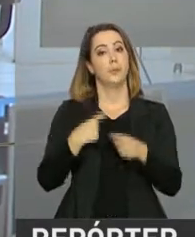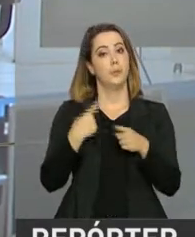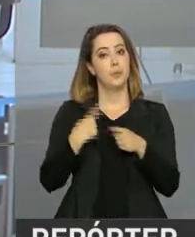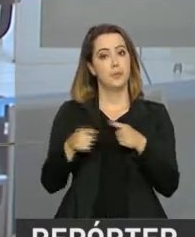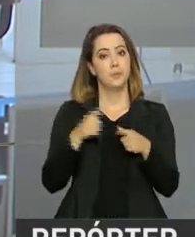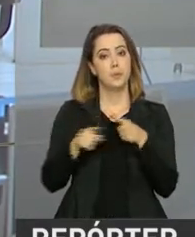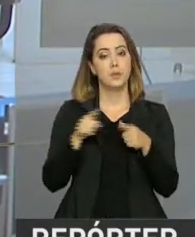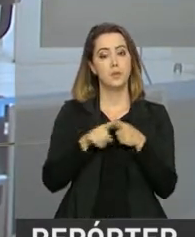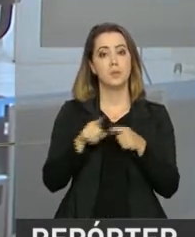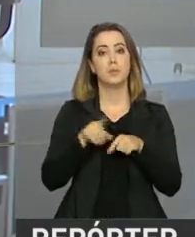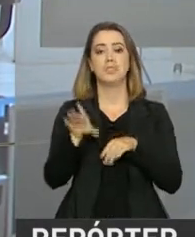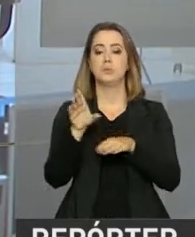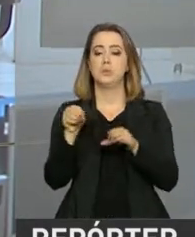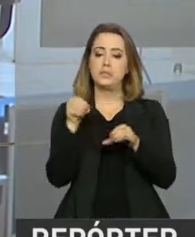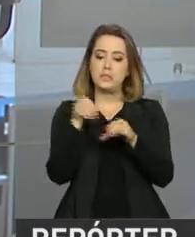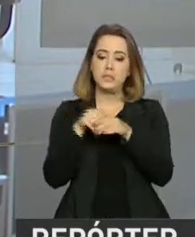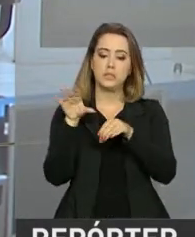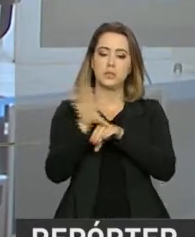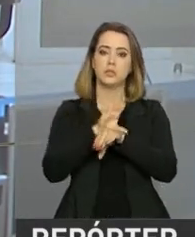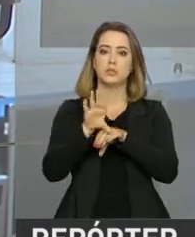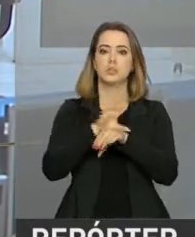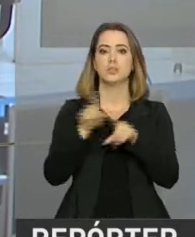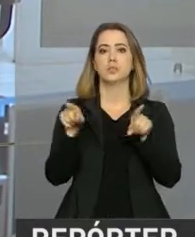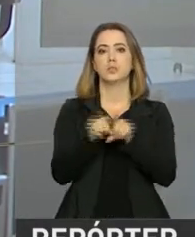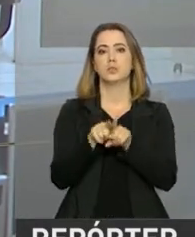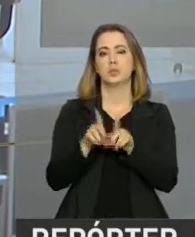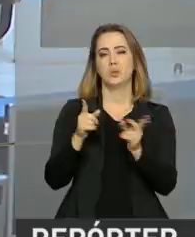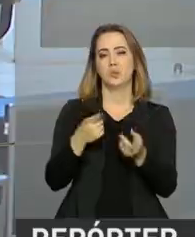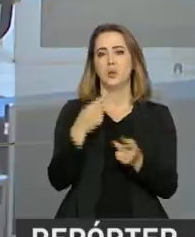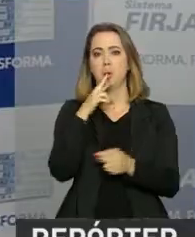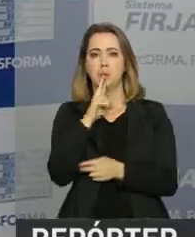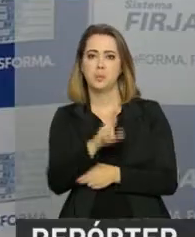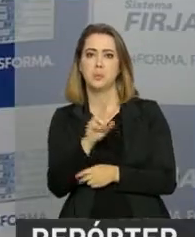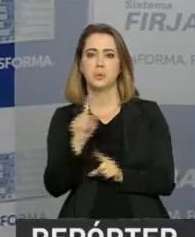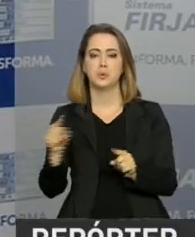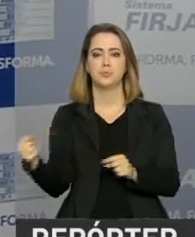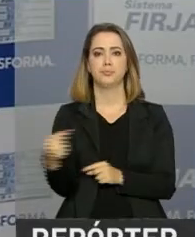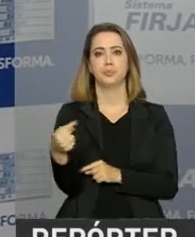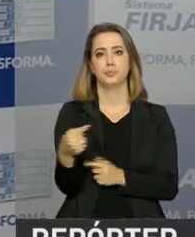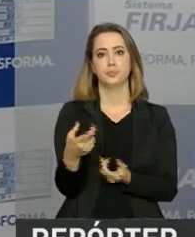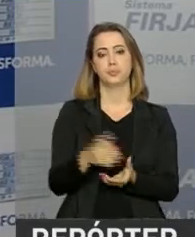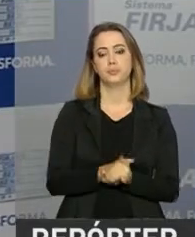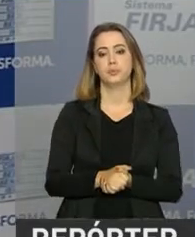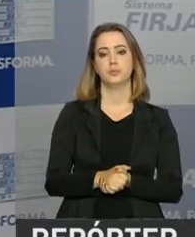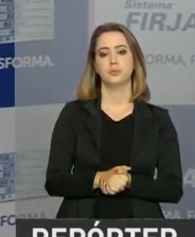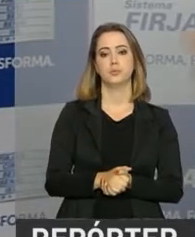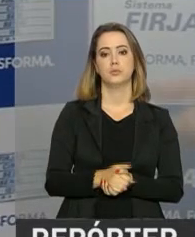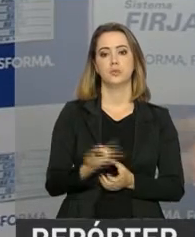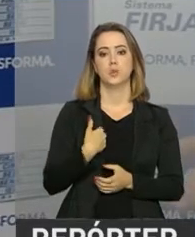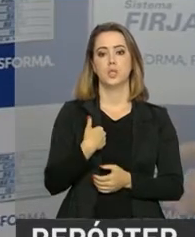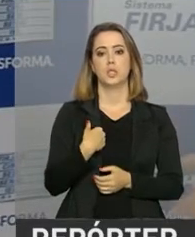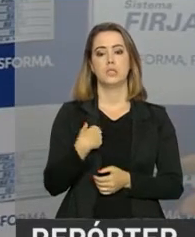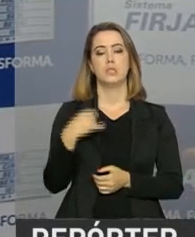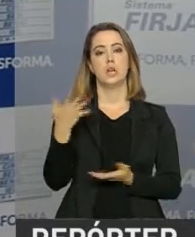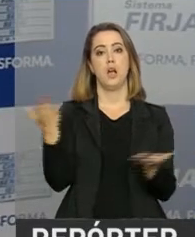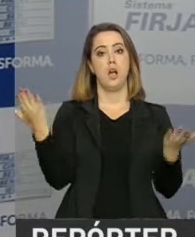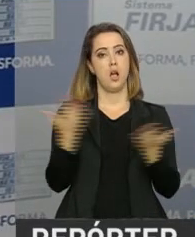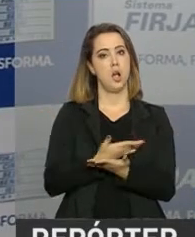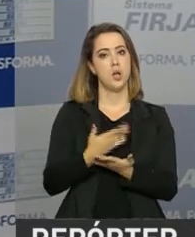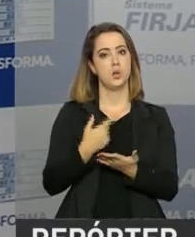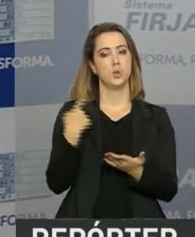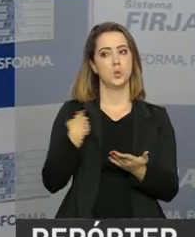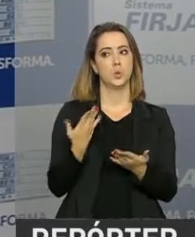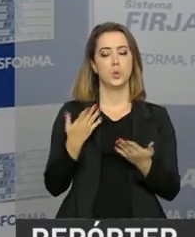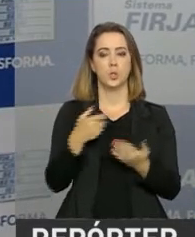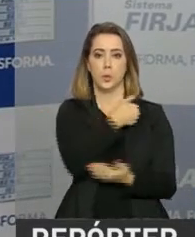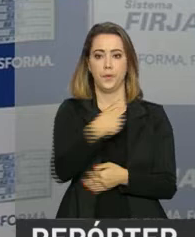constitucionais a medida poderia trazer resultados negativos a intervenção federal não será decretada no rio